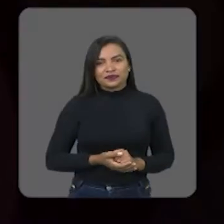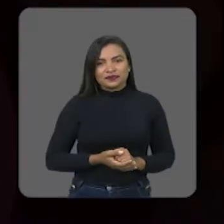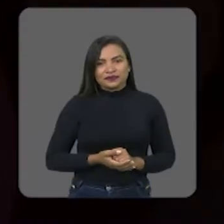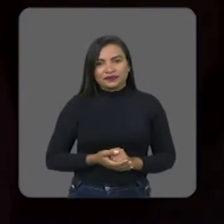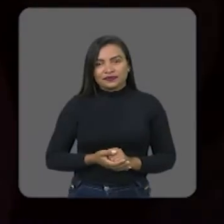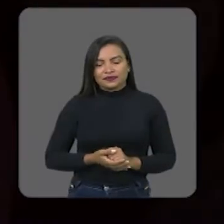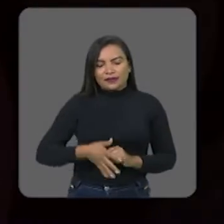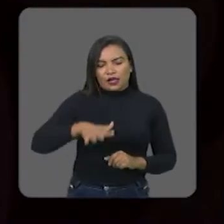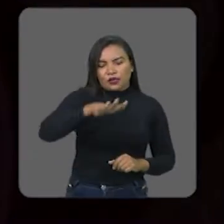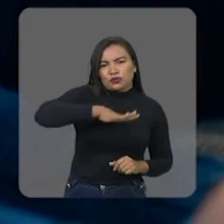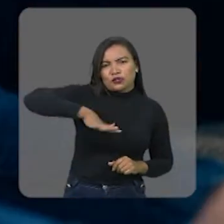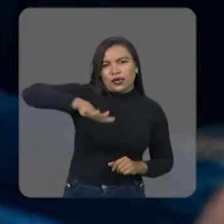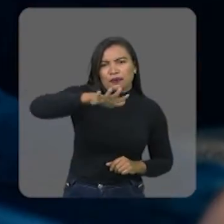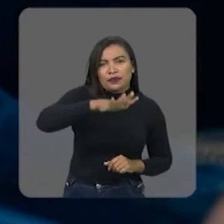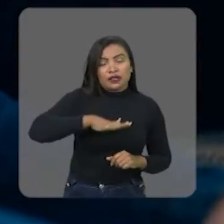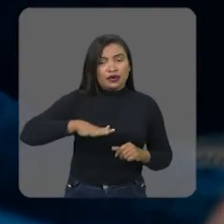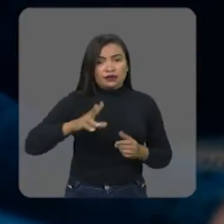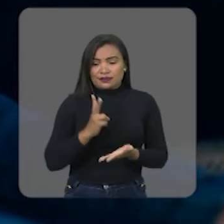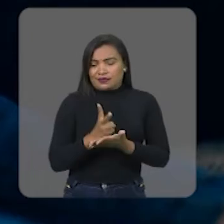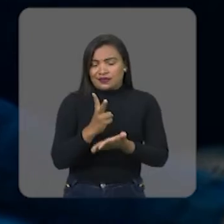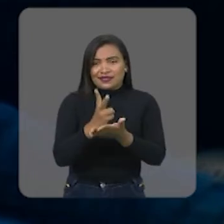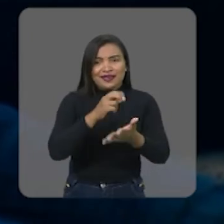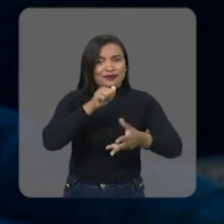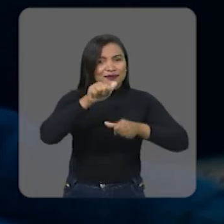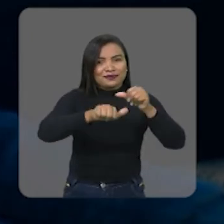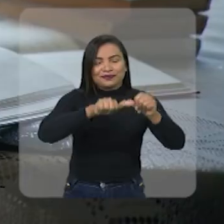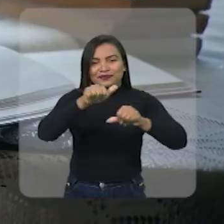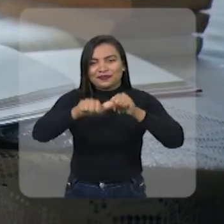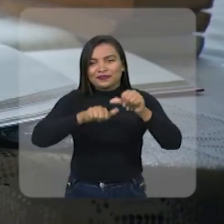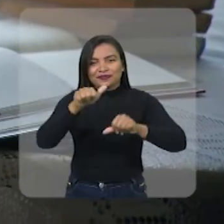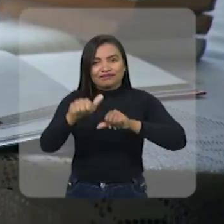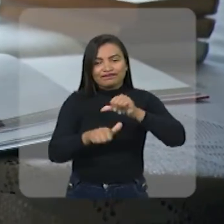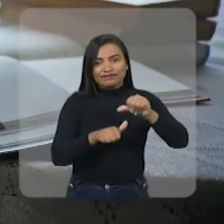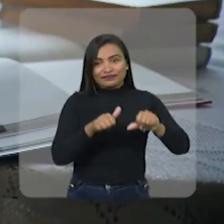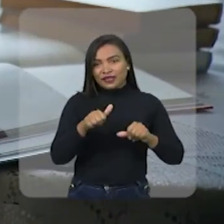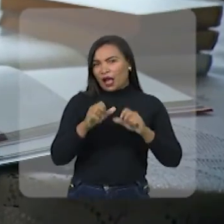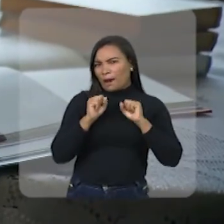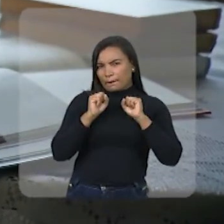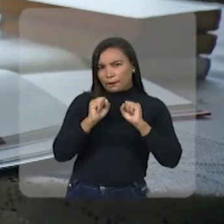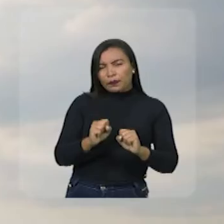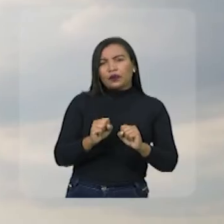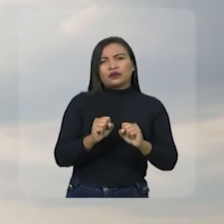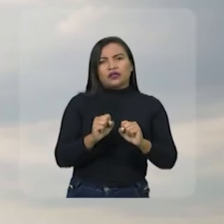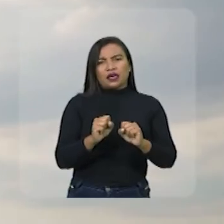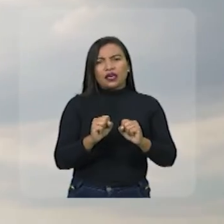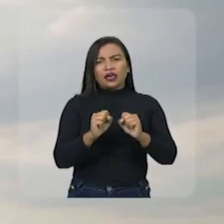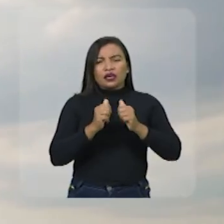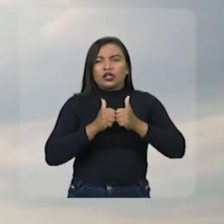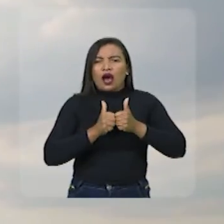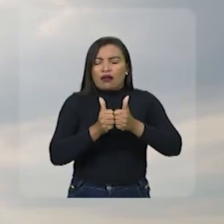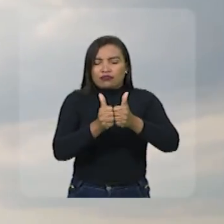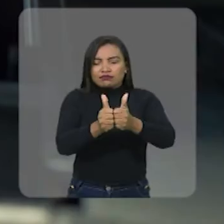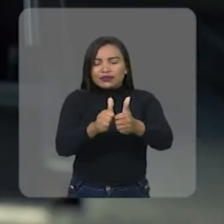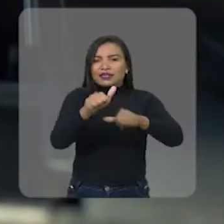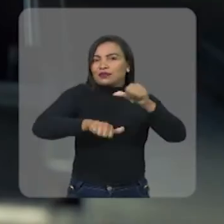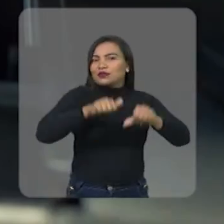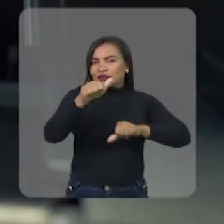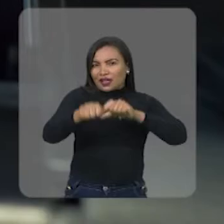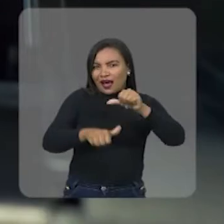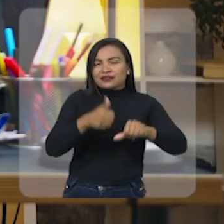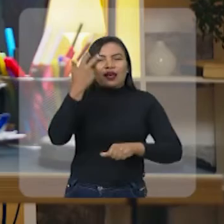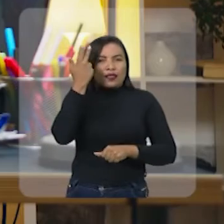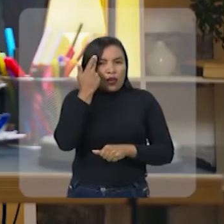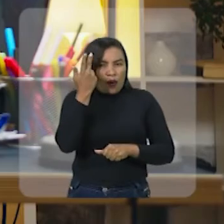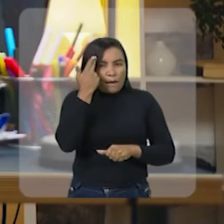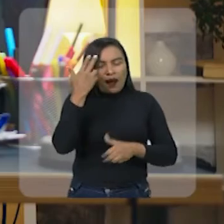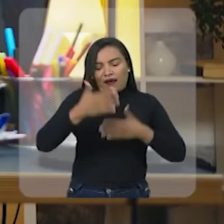Os ambientes estão em constante transformação e poder acompanhar as mudanças faz parte do processo de